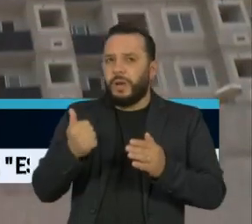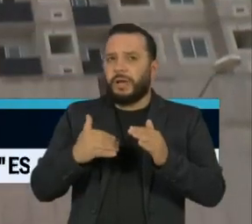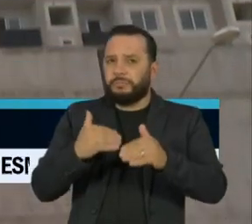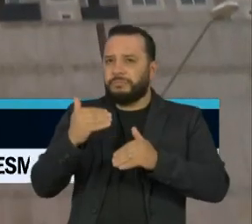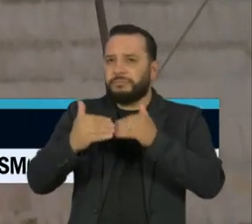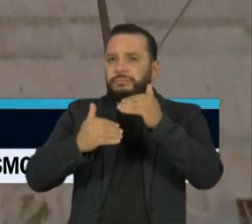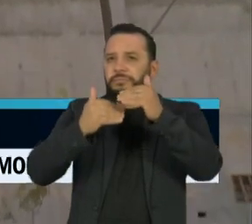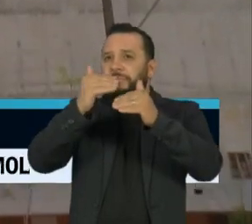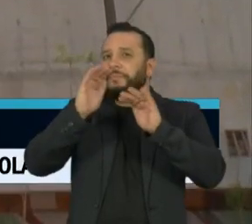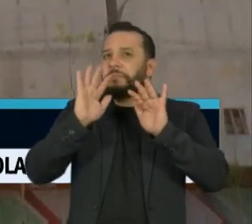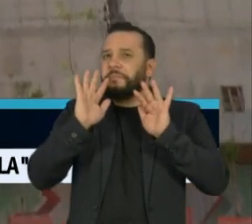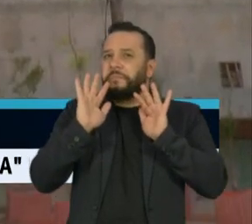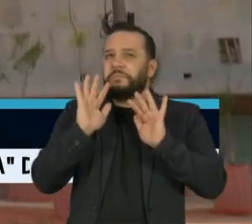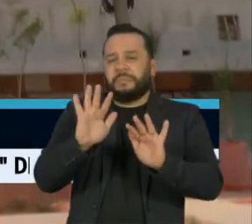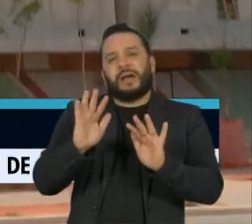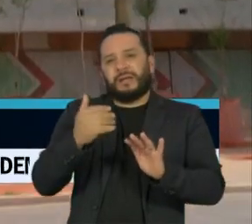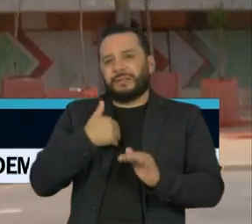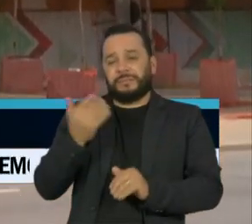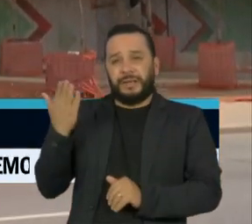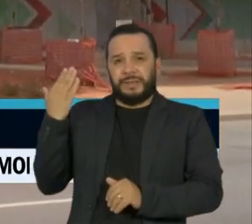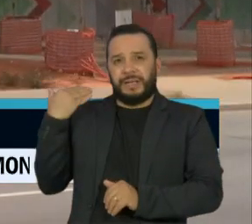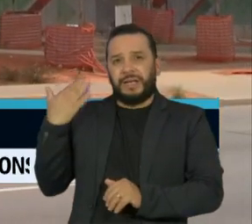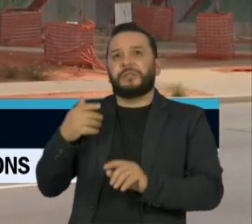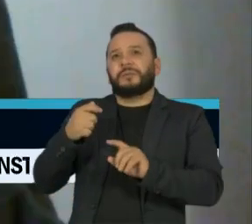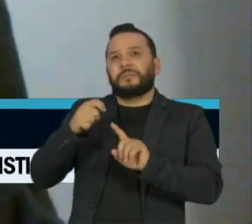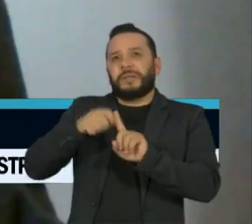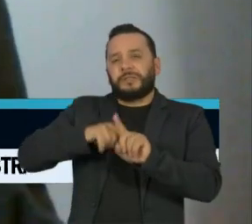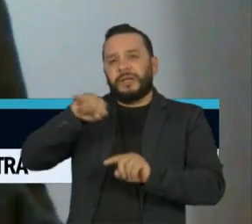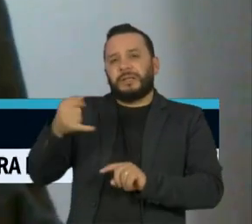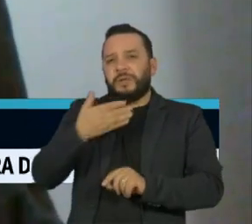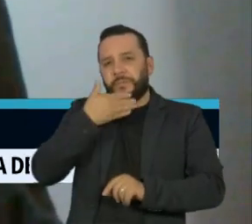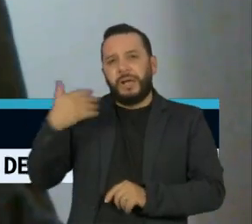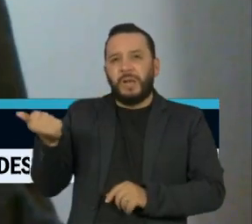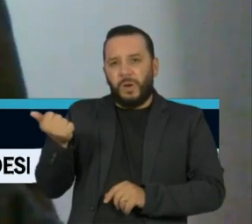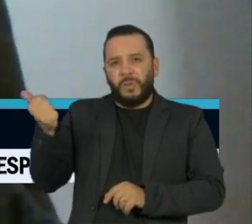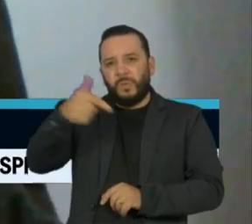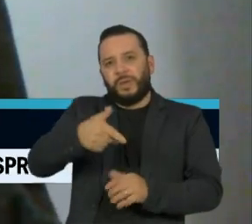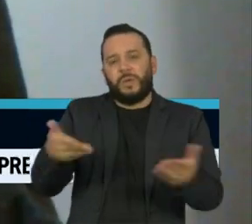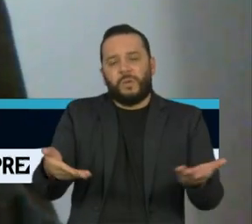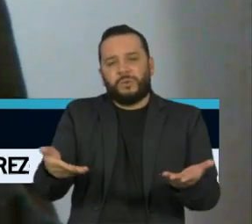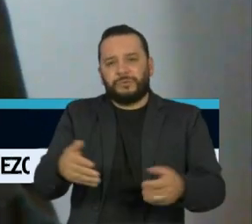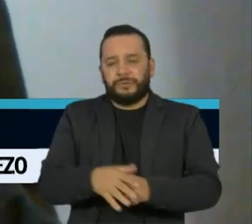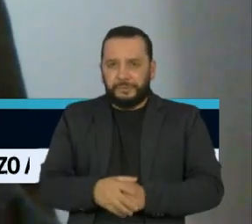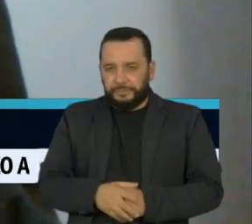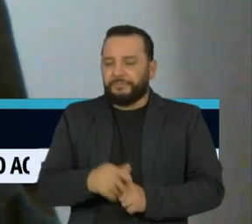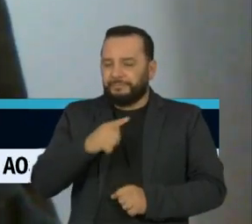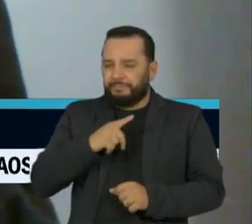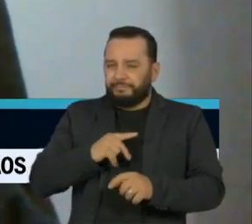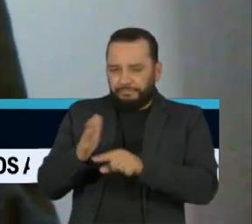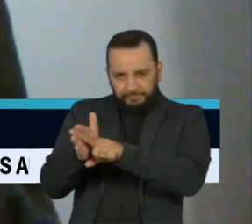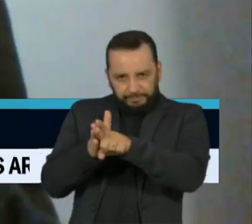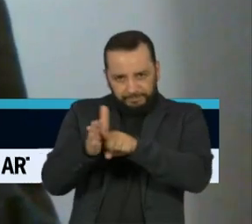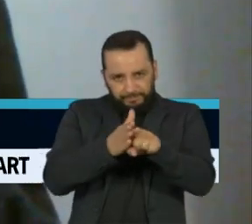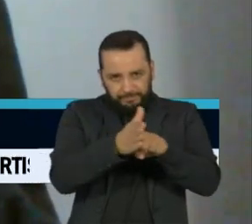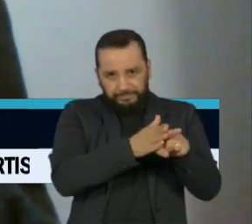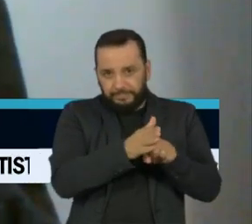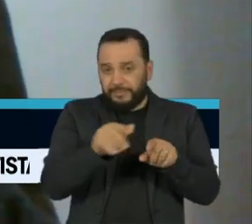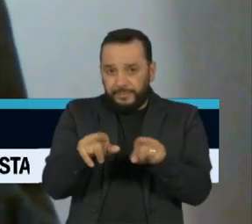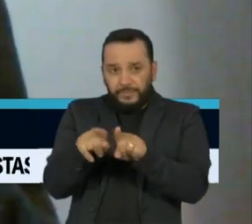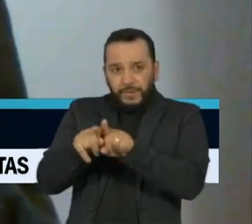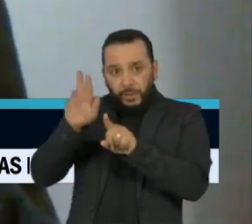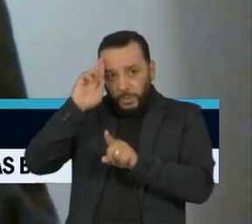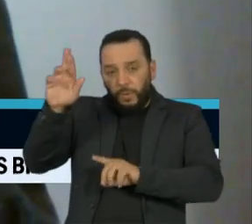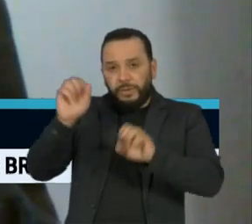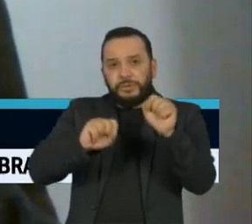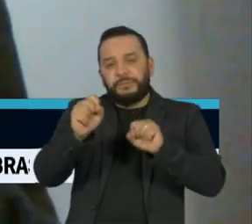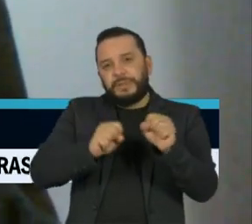do verificado em janeiro, por exemplo. Temos já várias indicações por sondagens de expectativas de empresários dos setores